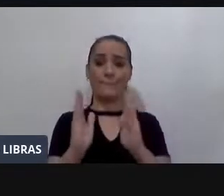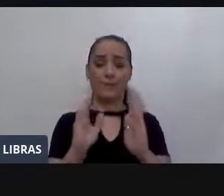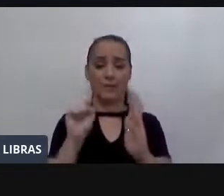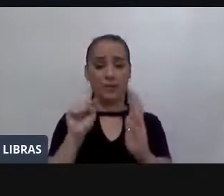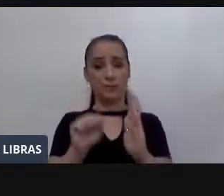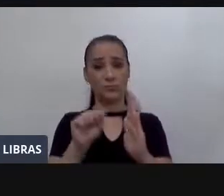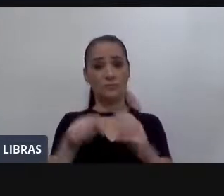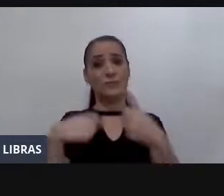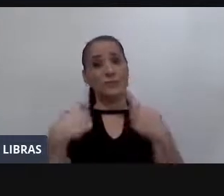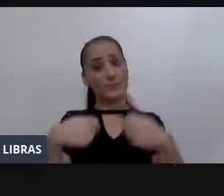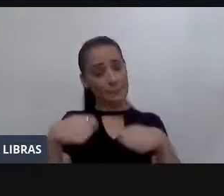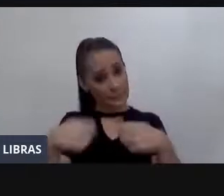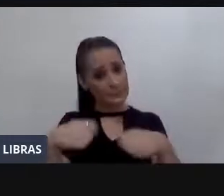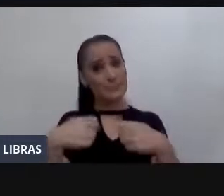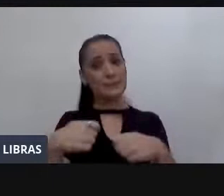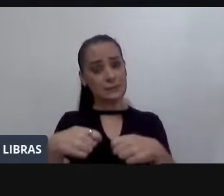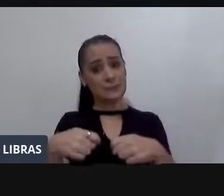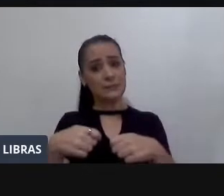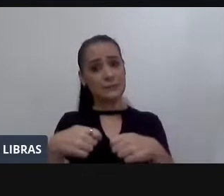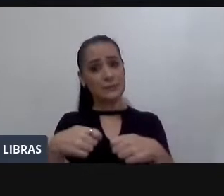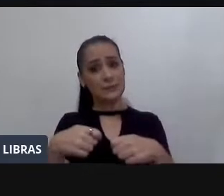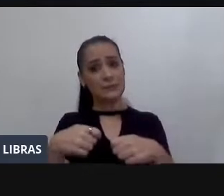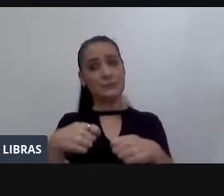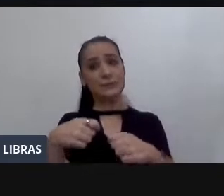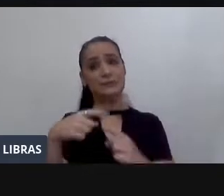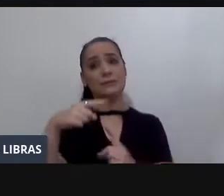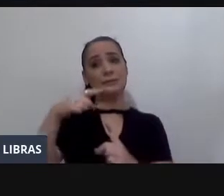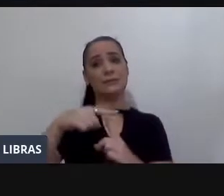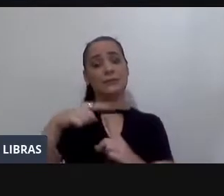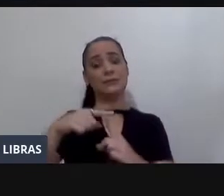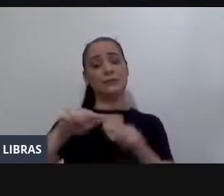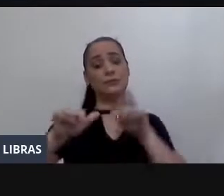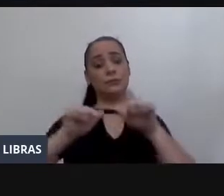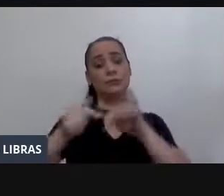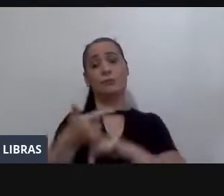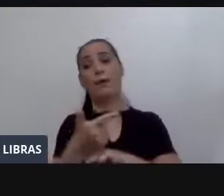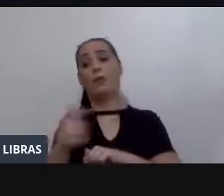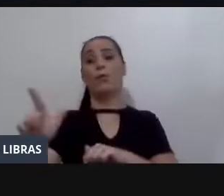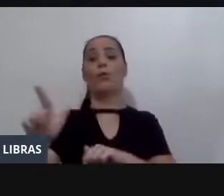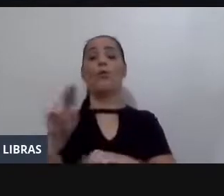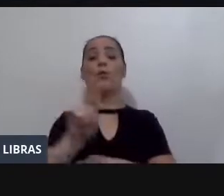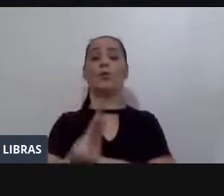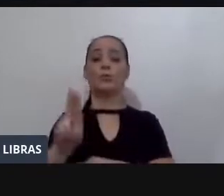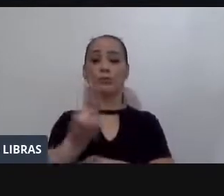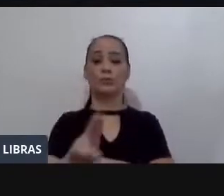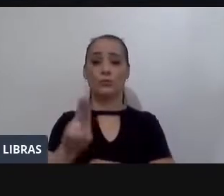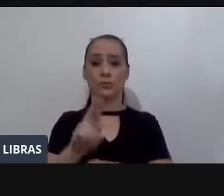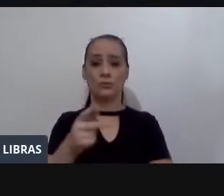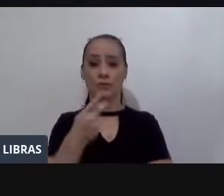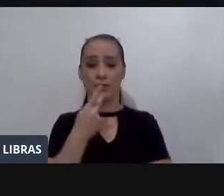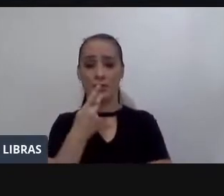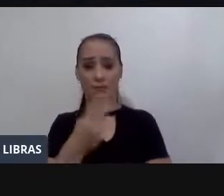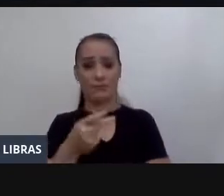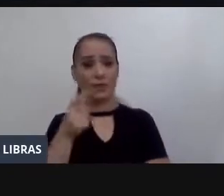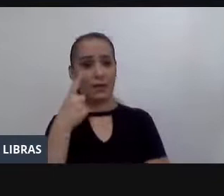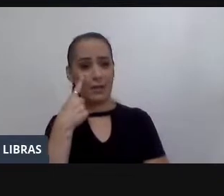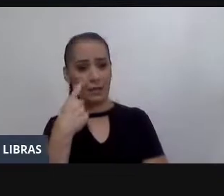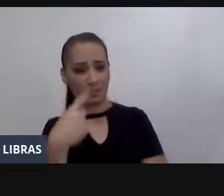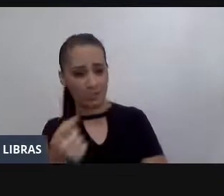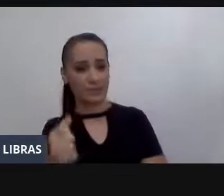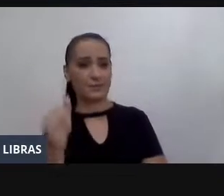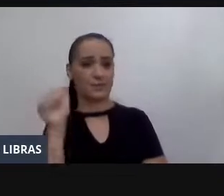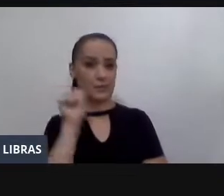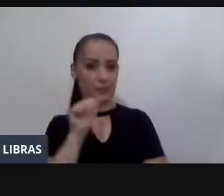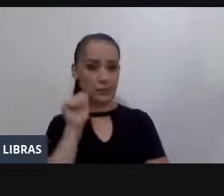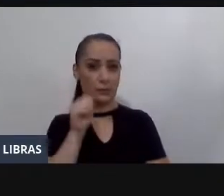recorrer a outras formas de trabalho. Acho que uma fala muito interessante da Mirina